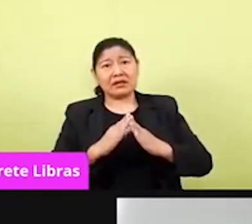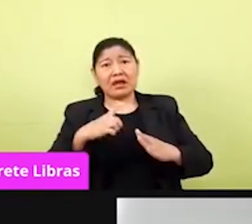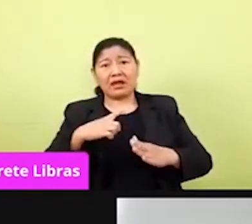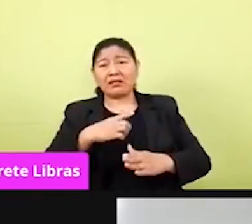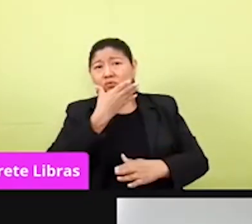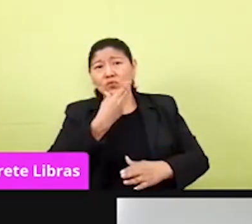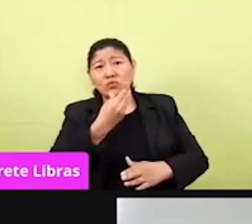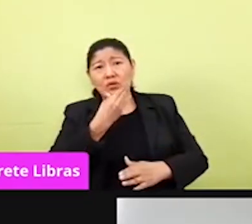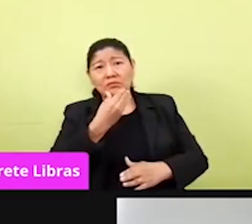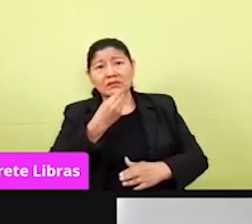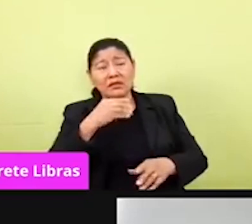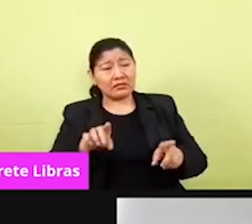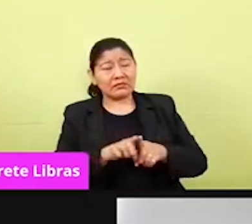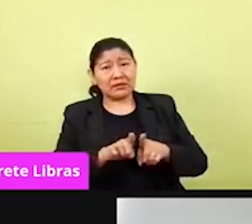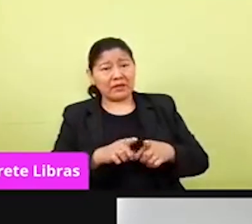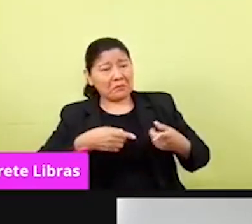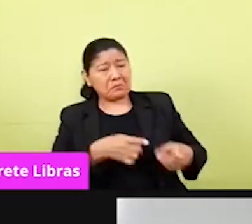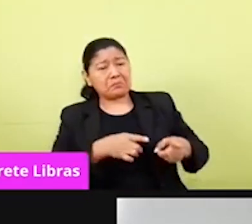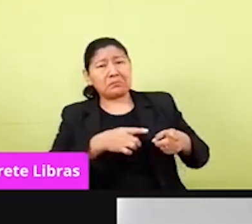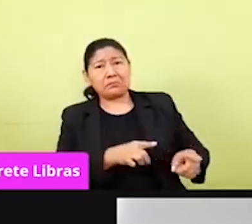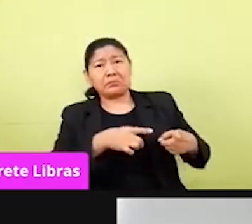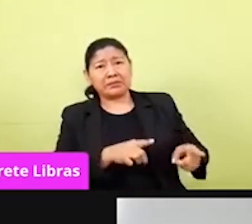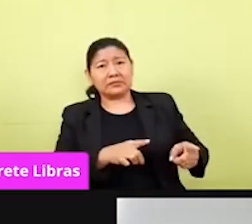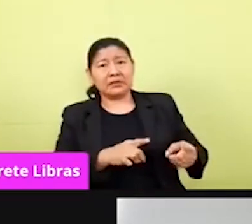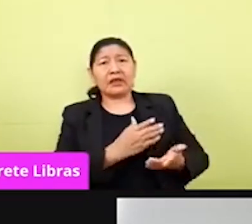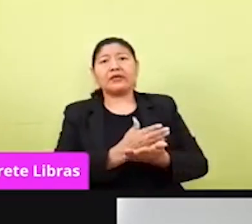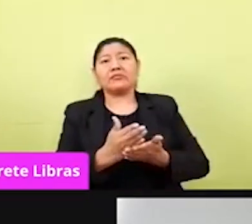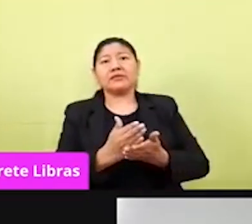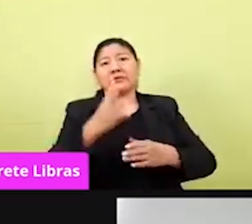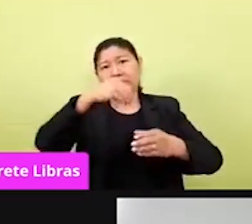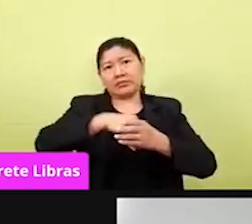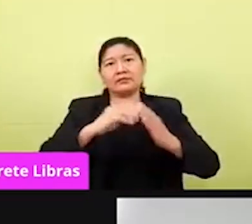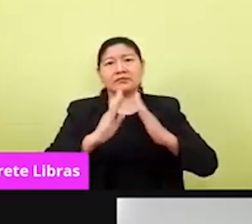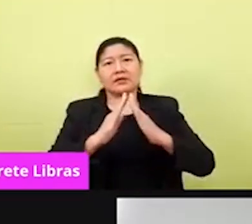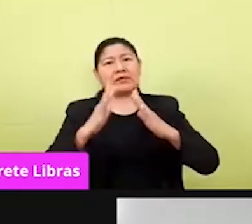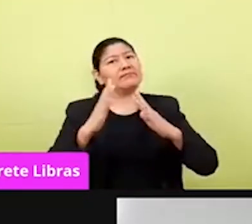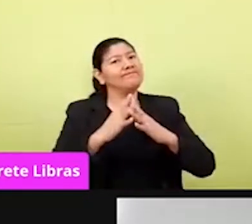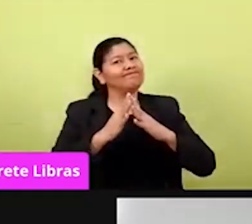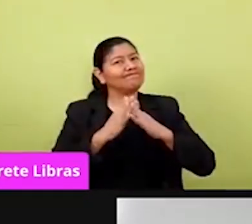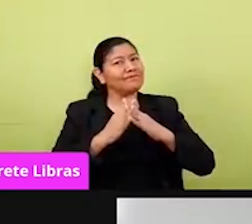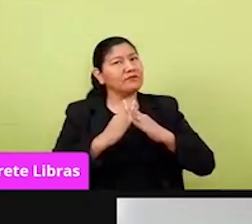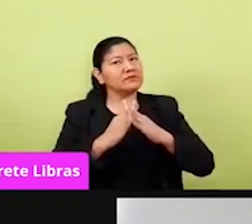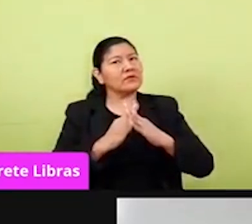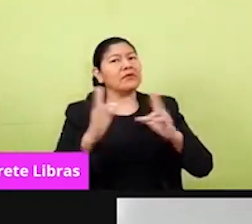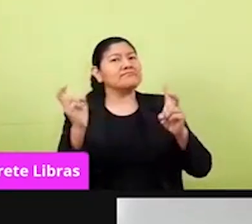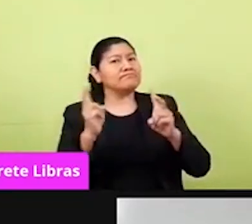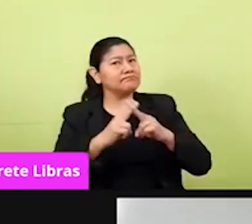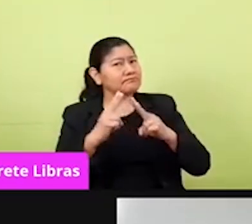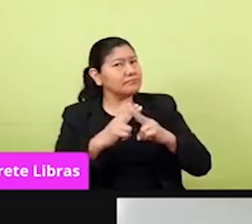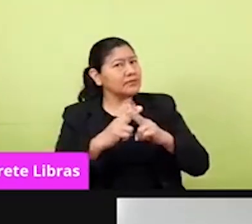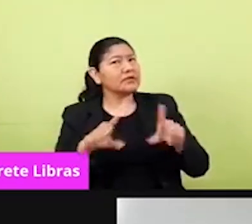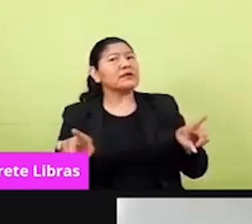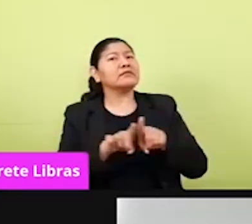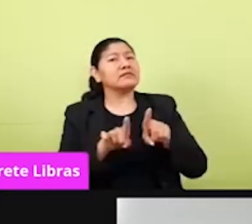homens participem, né, isso também é motivo de conflito, que os homens dividam as atividades domésticas, isso também é motivo de conflito. Então,